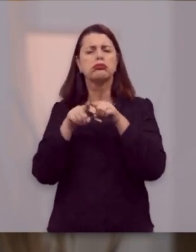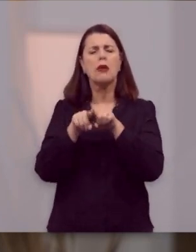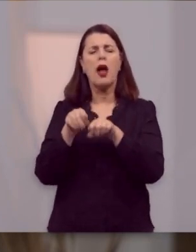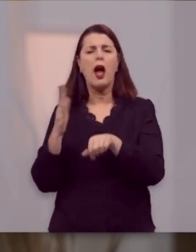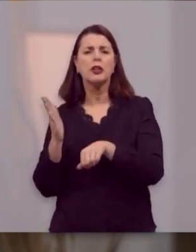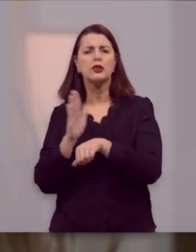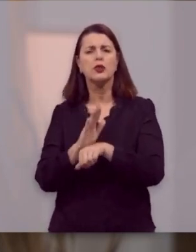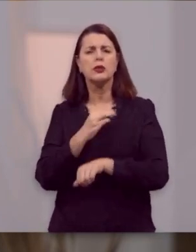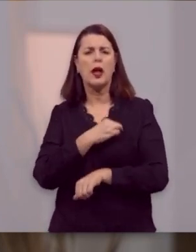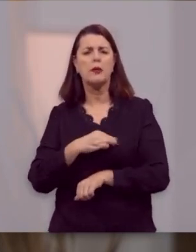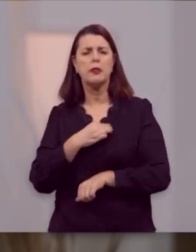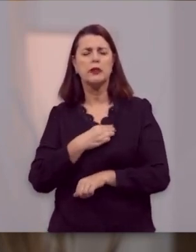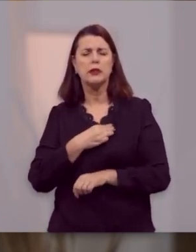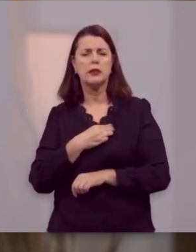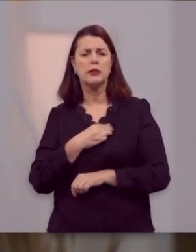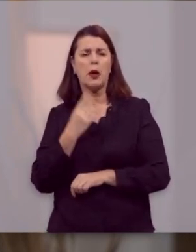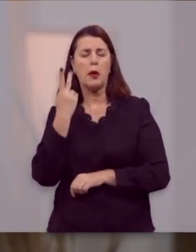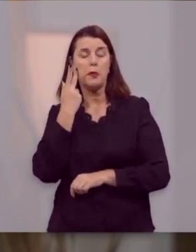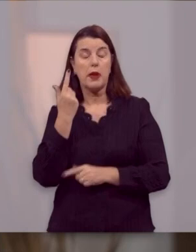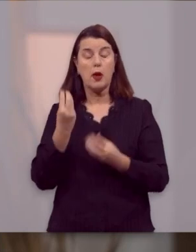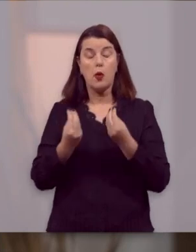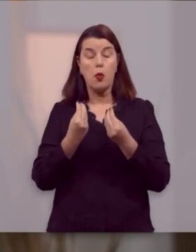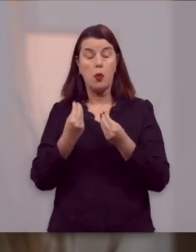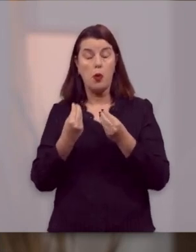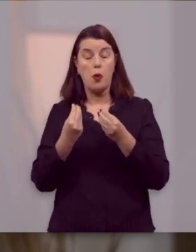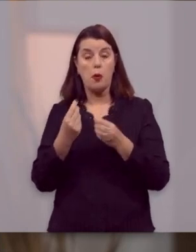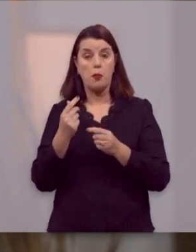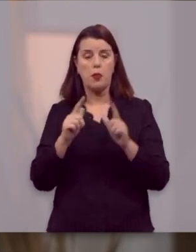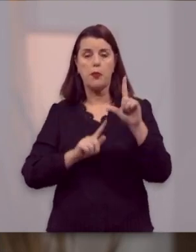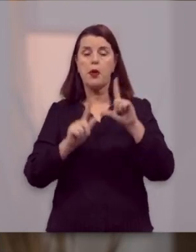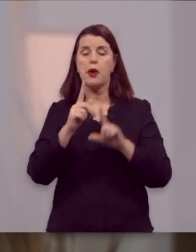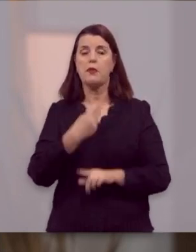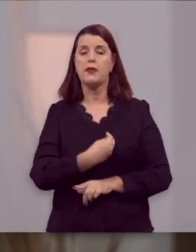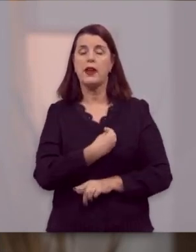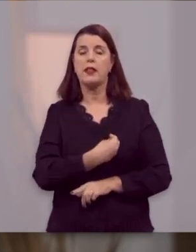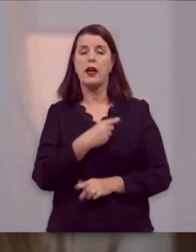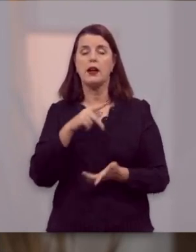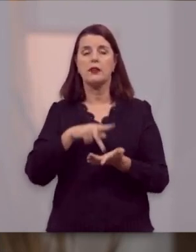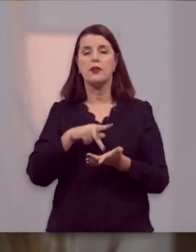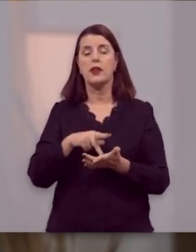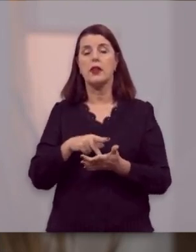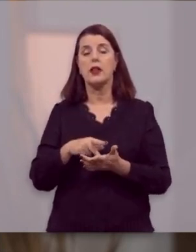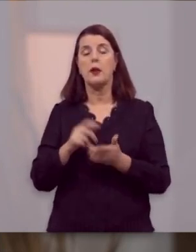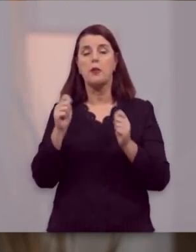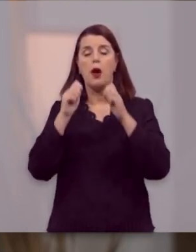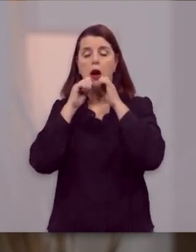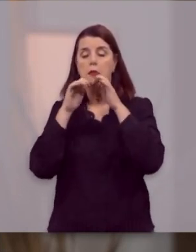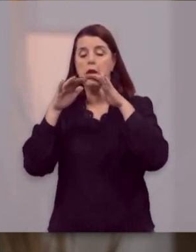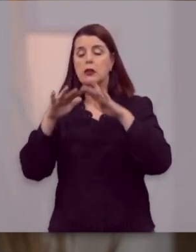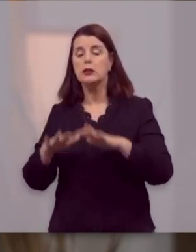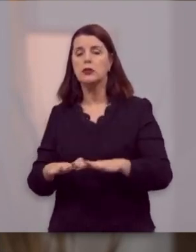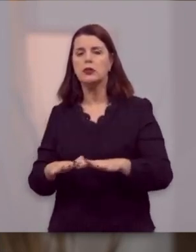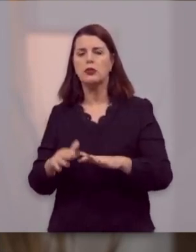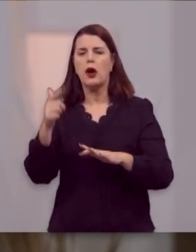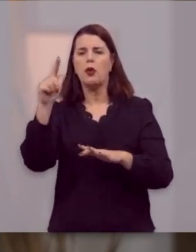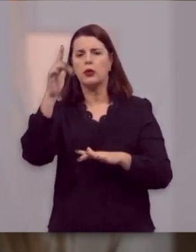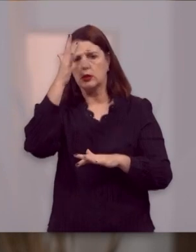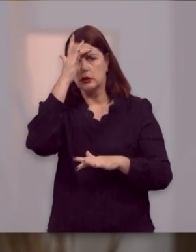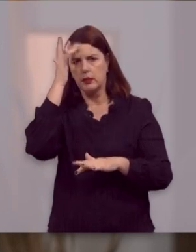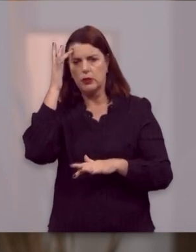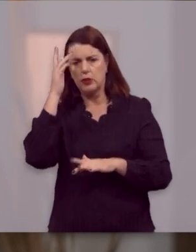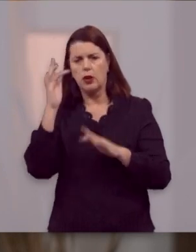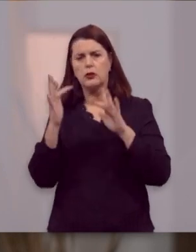em missão, como contribuir para que o programa Verdade e Vida possa abençoar e evangelizar tantos